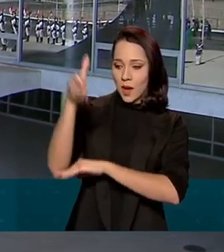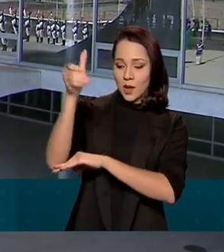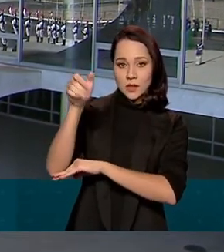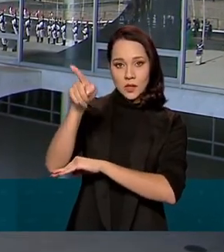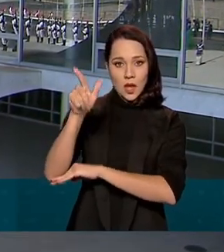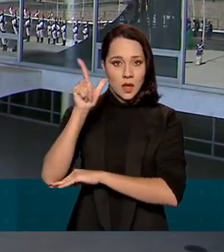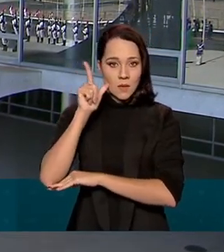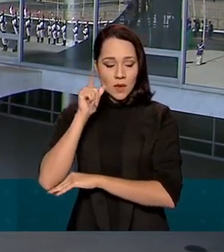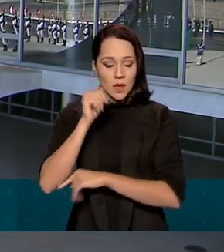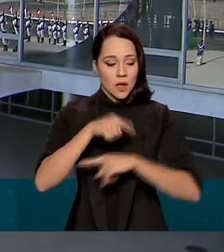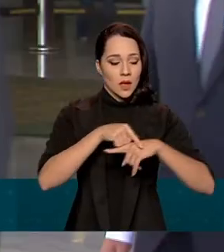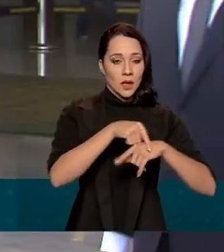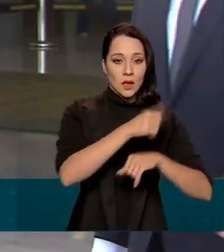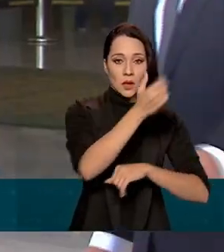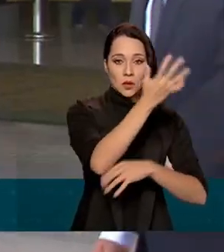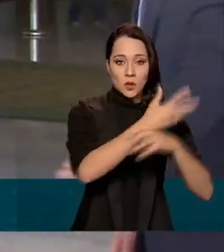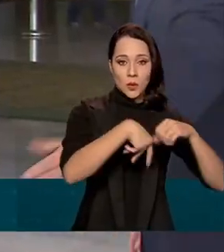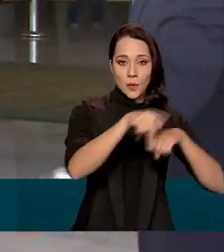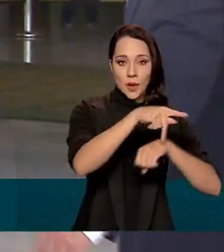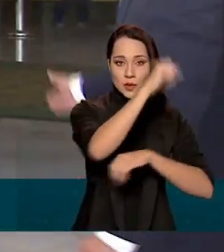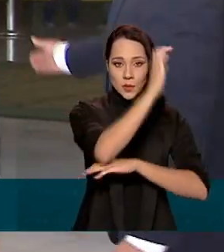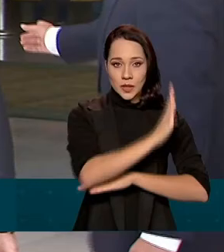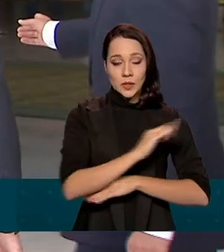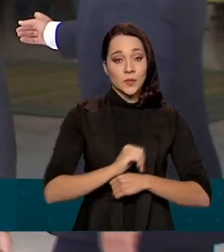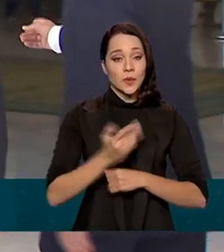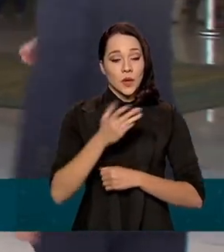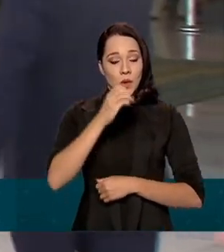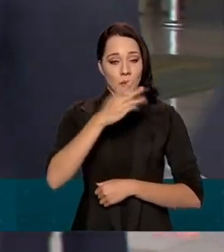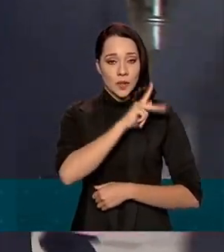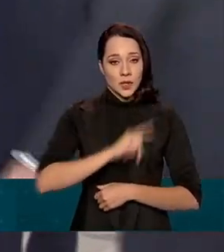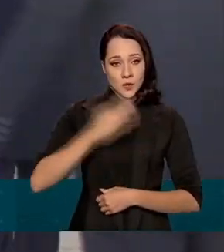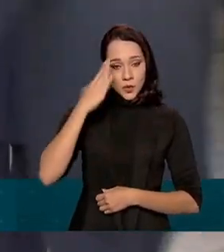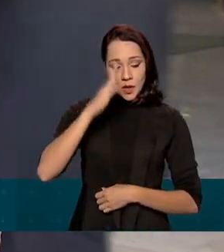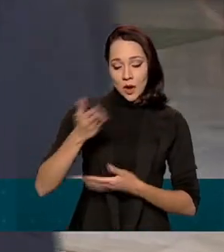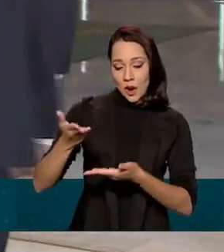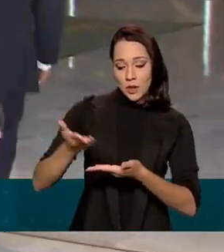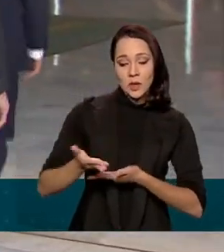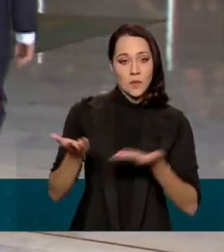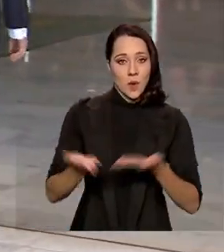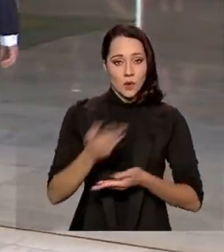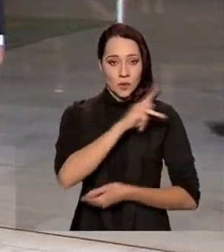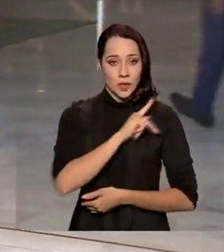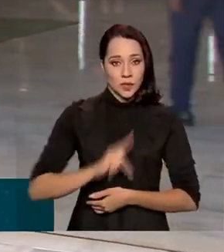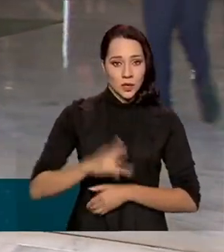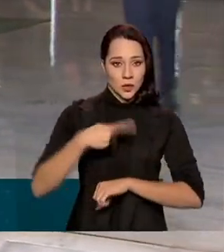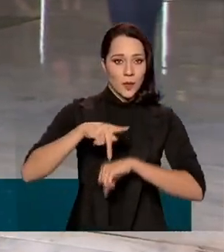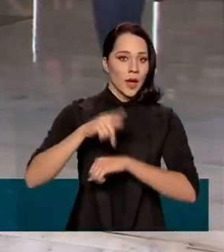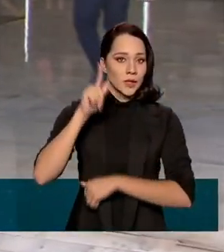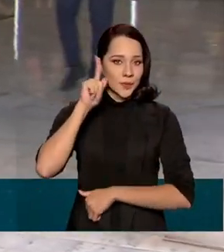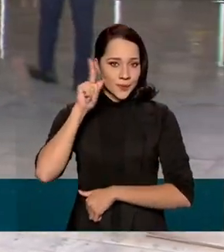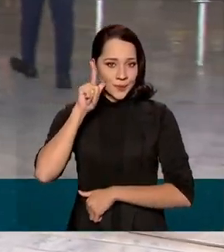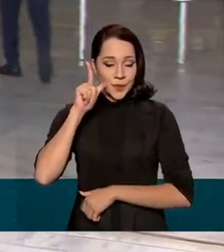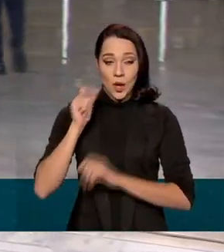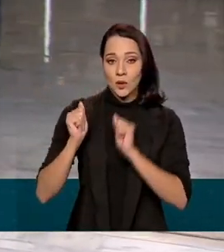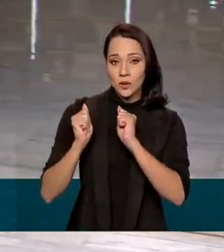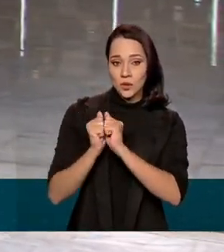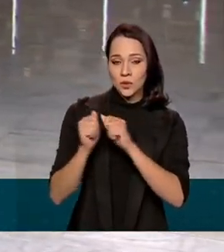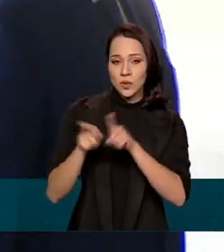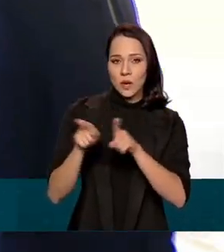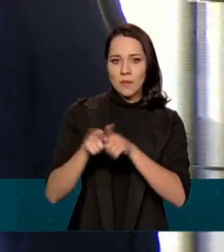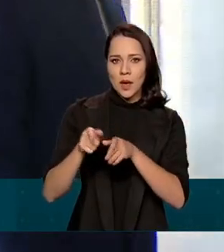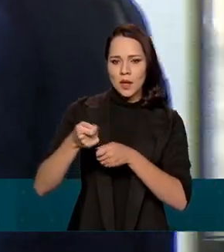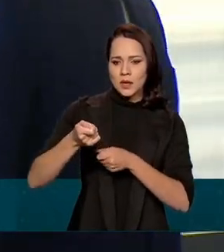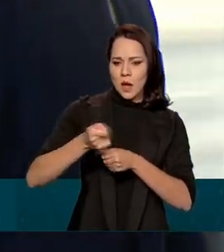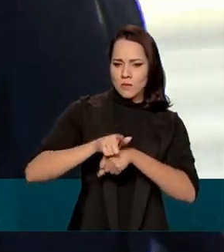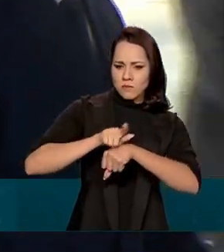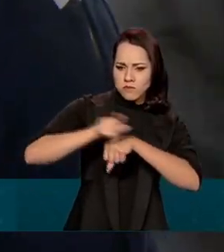Jair Bolsonaro recebe hoje, em visita oficial, o presidente da Guiné-Bissau, acompanhado, né, da salva de